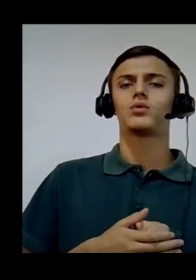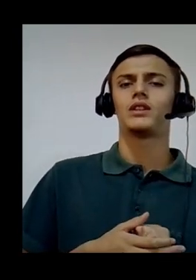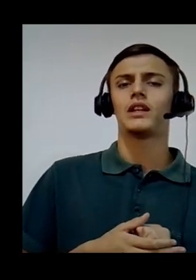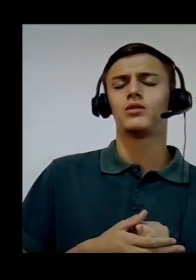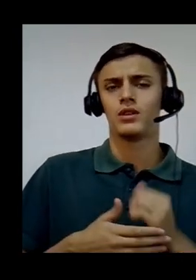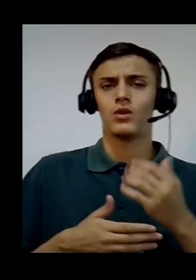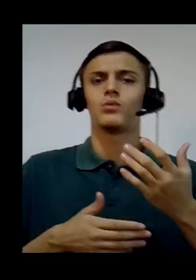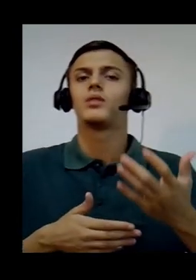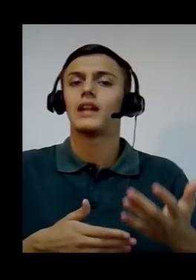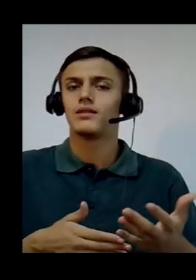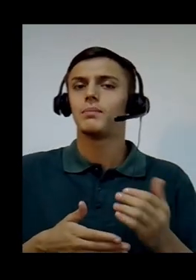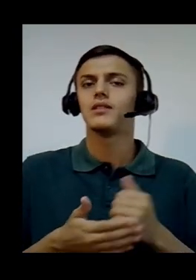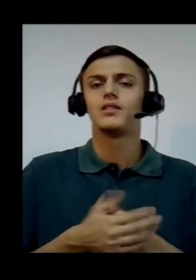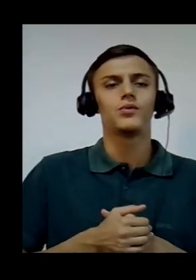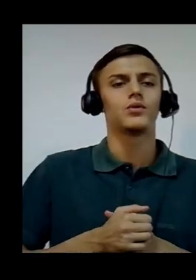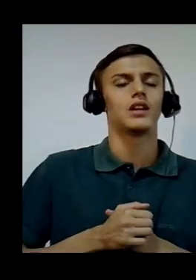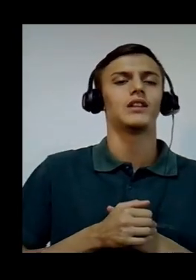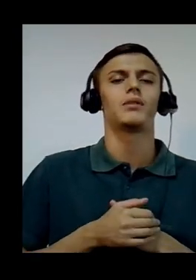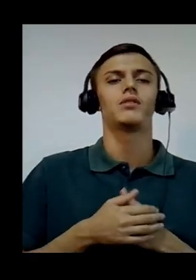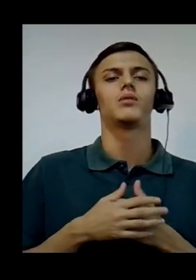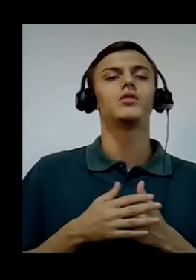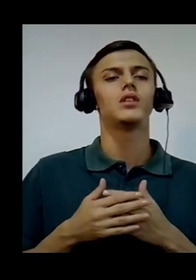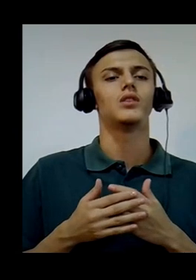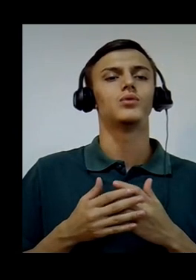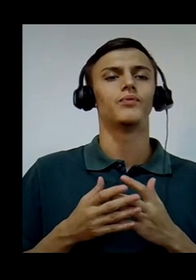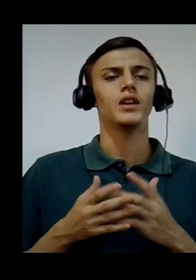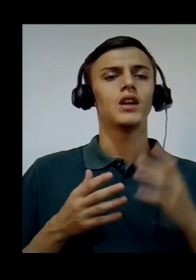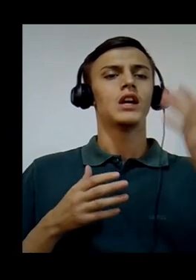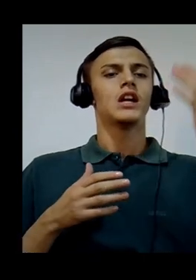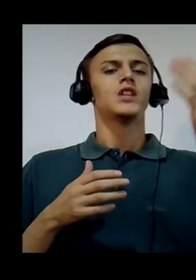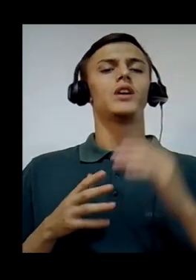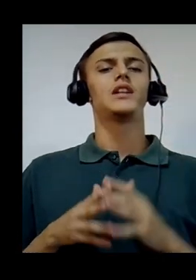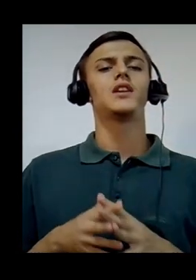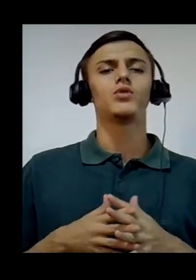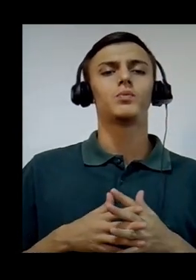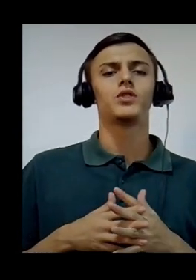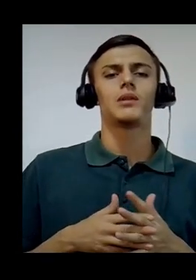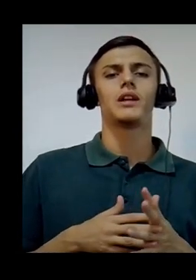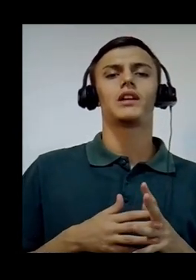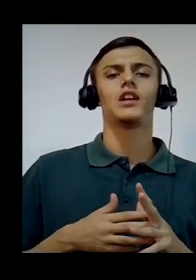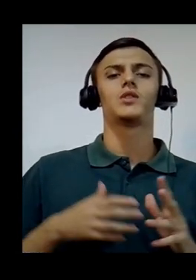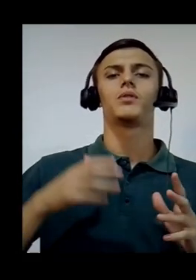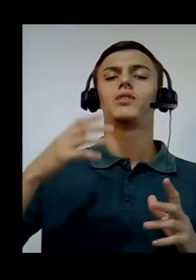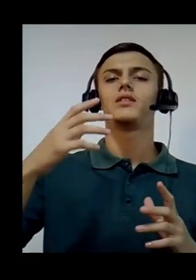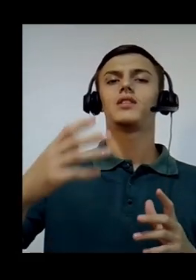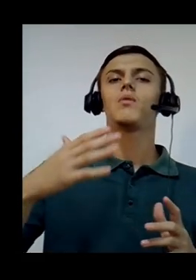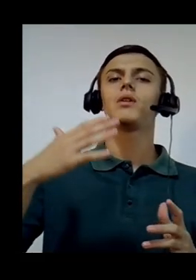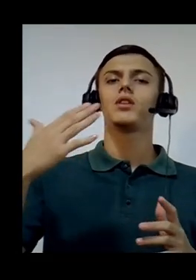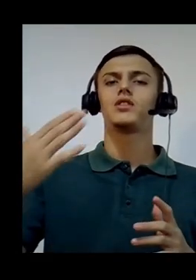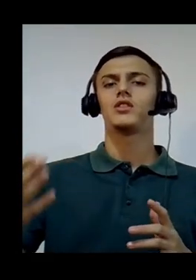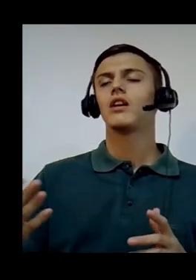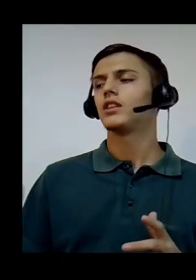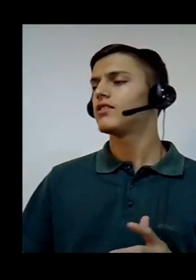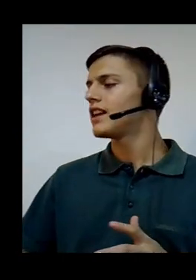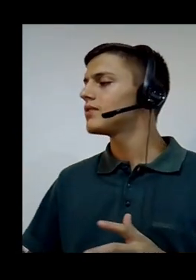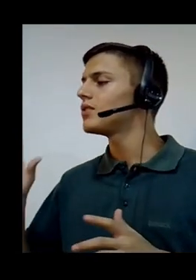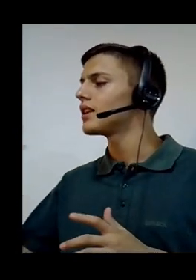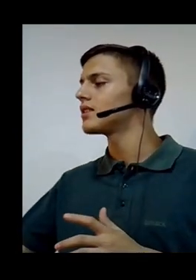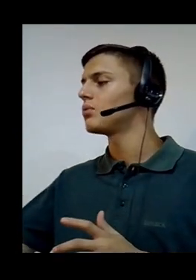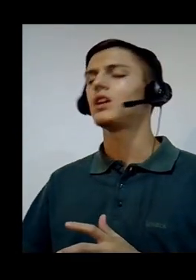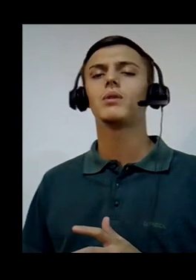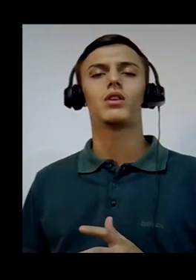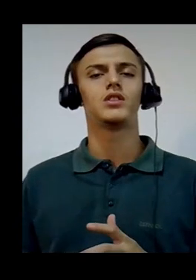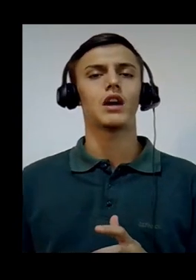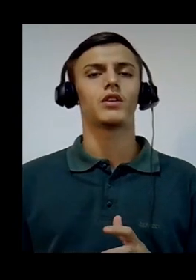gente tem que tomar alguns cuidados específicos aí na prevenção de incêndio, né? Se for realizar algum tipo de trabalho quente, providenciar um mangote de água, né?